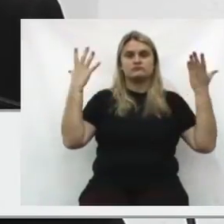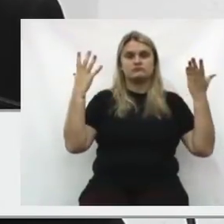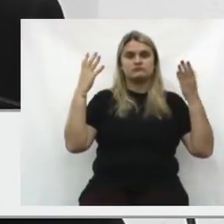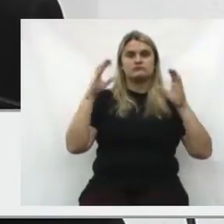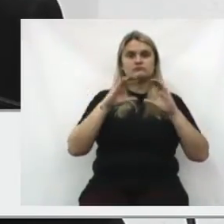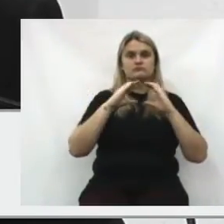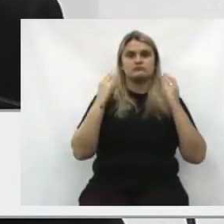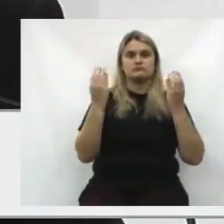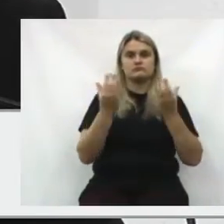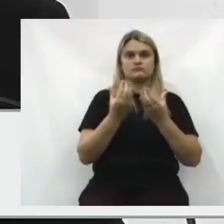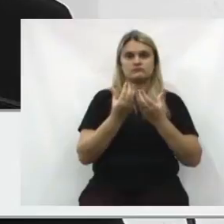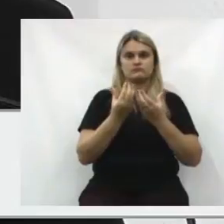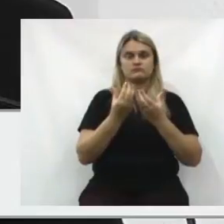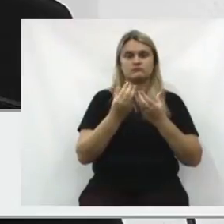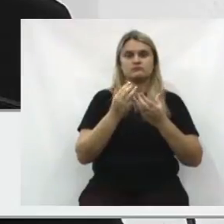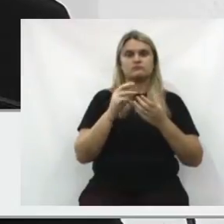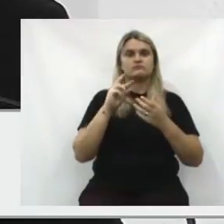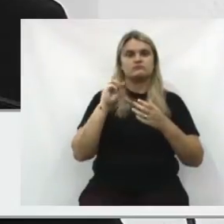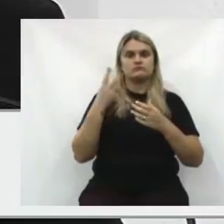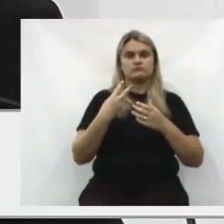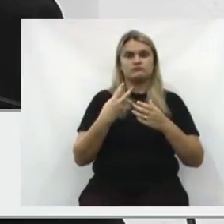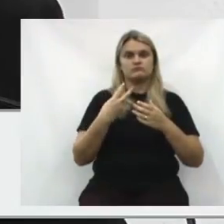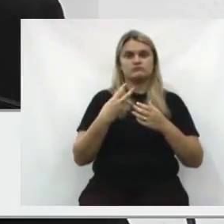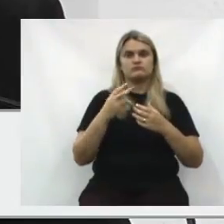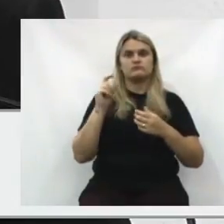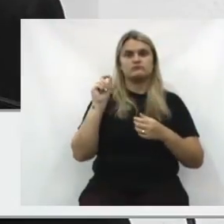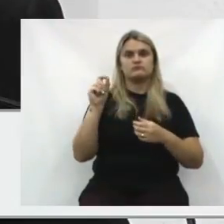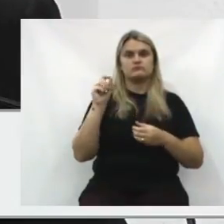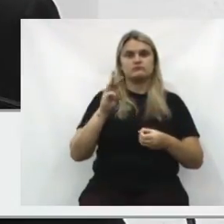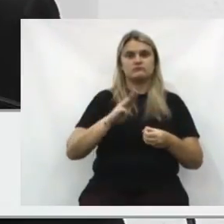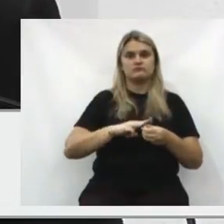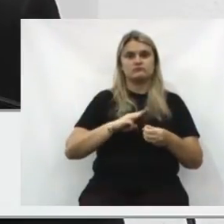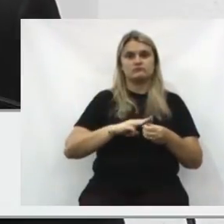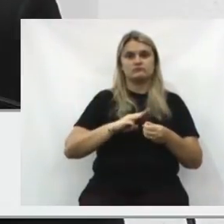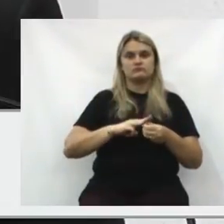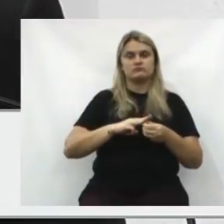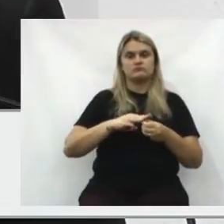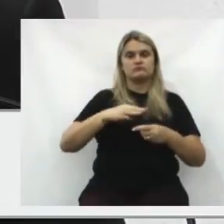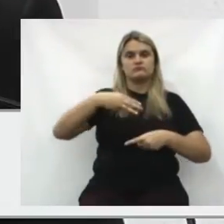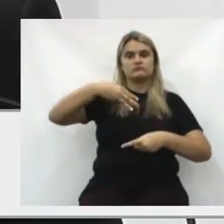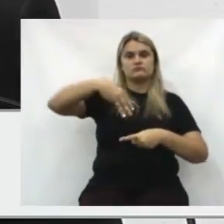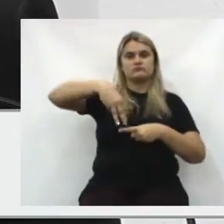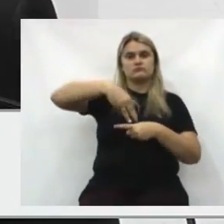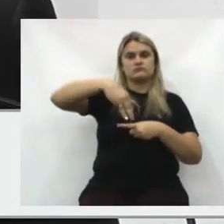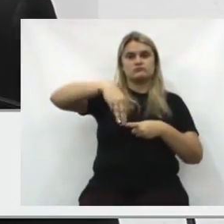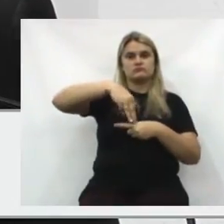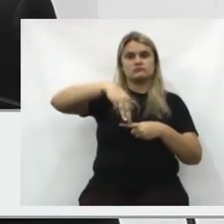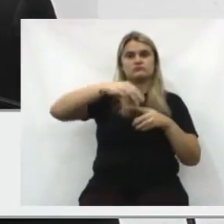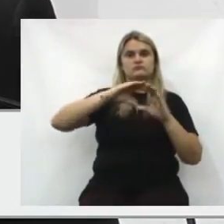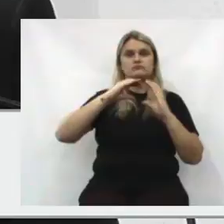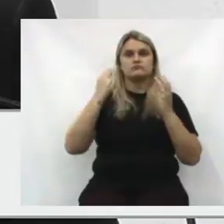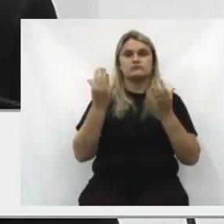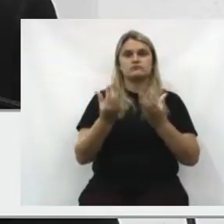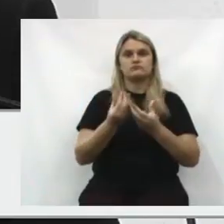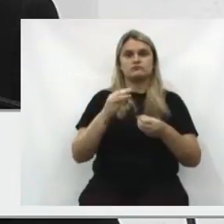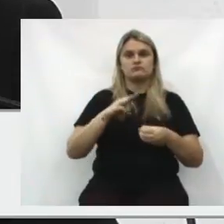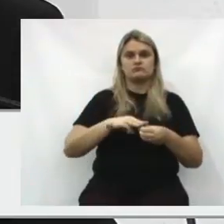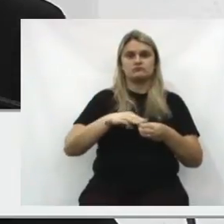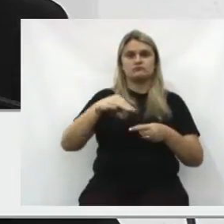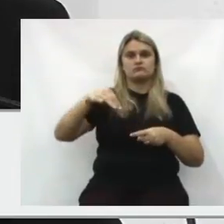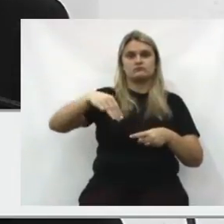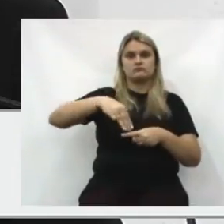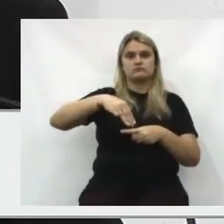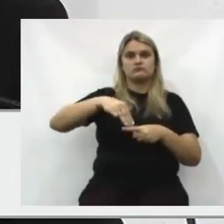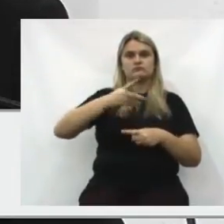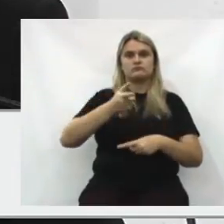nos eventos proporcionados por aquele órgão, que o município de Maringá, a Câmara